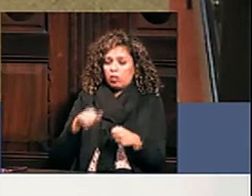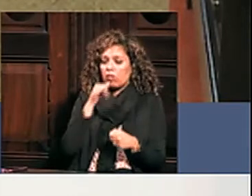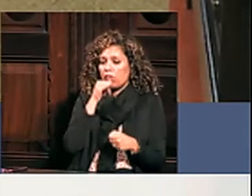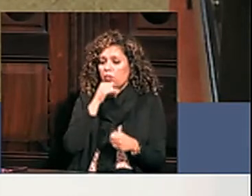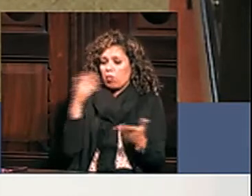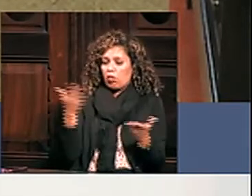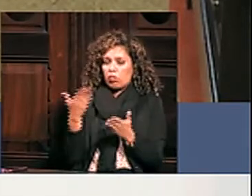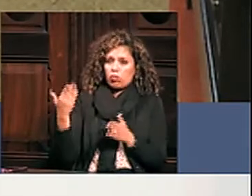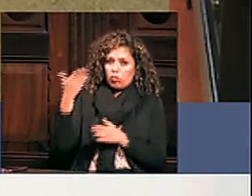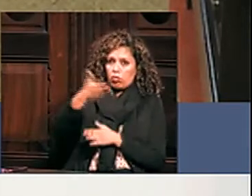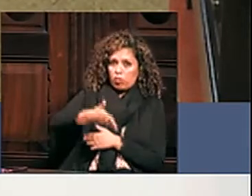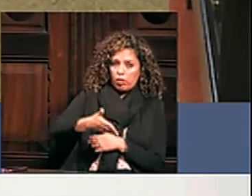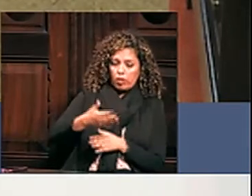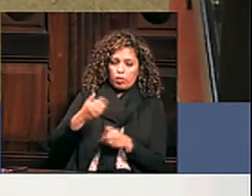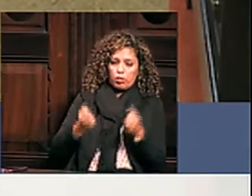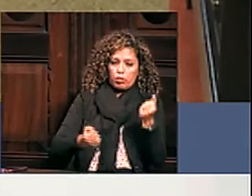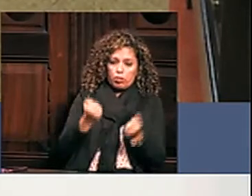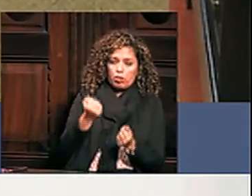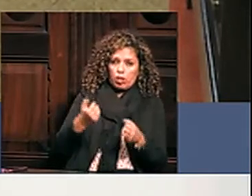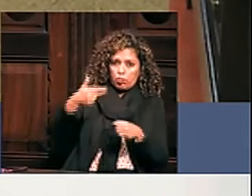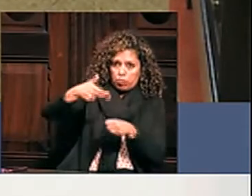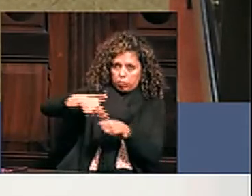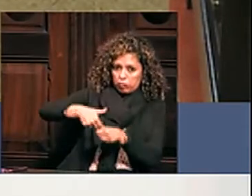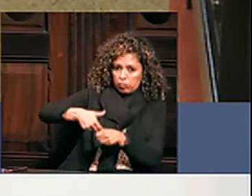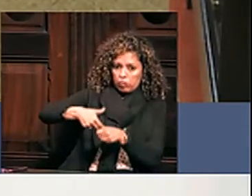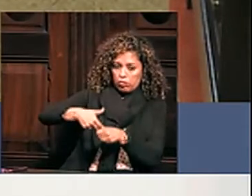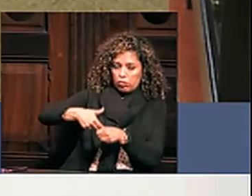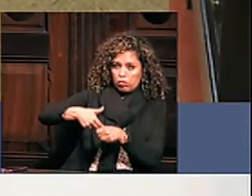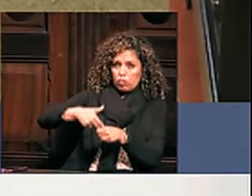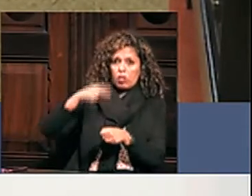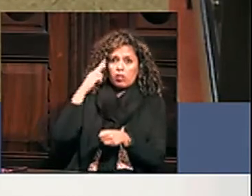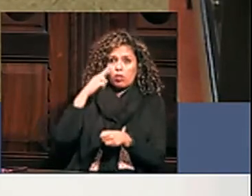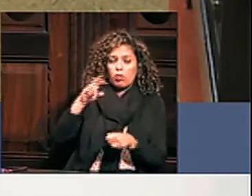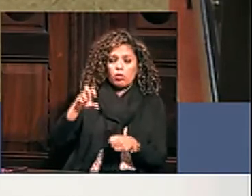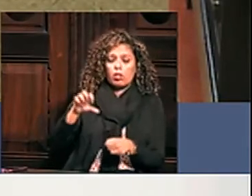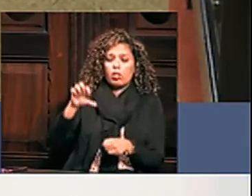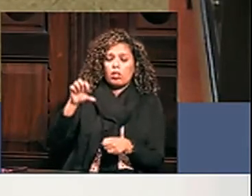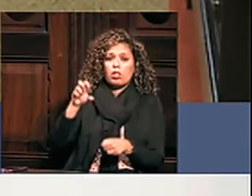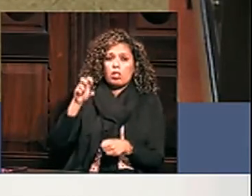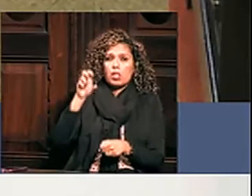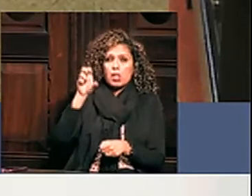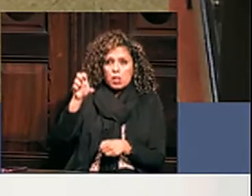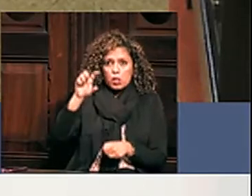está de 5,09 a 5,3.